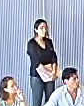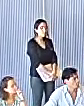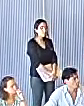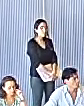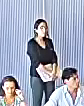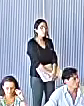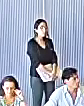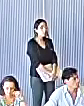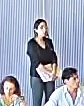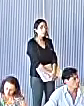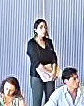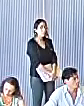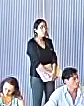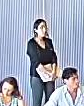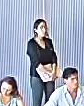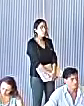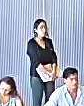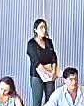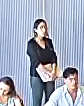disposição para os